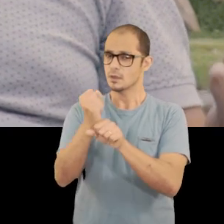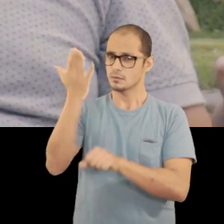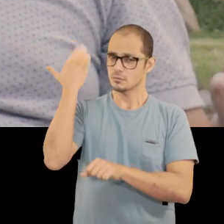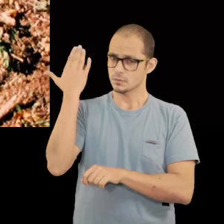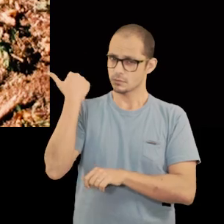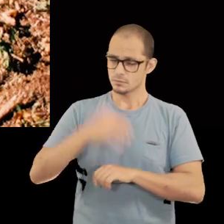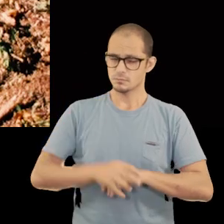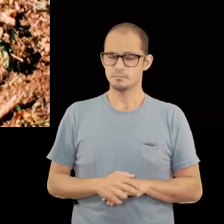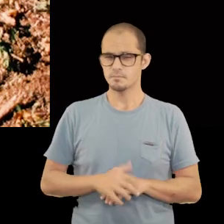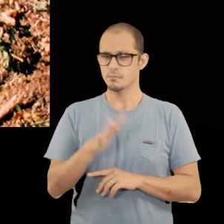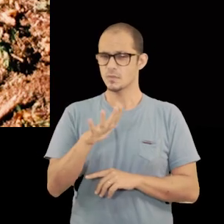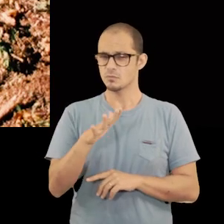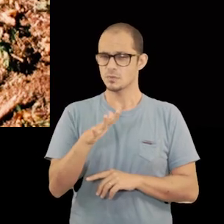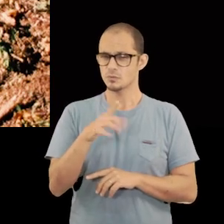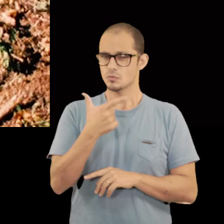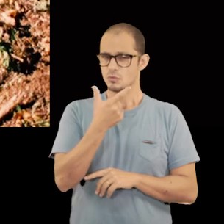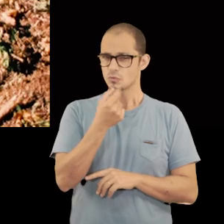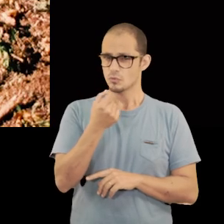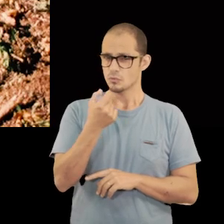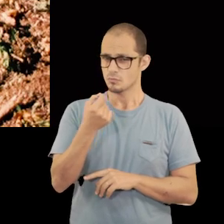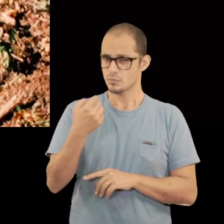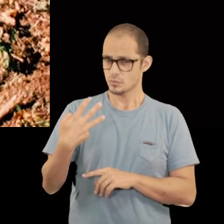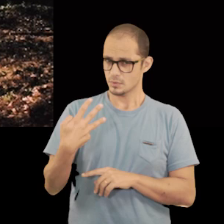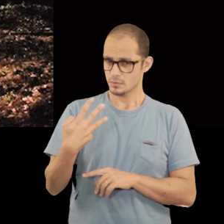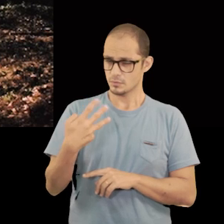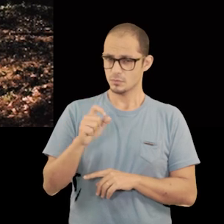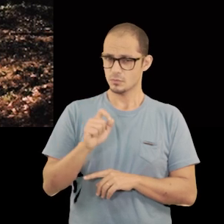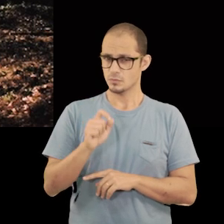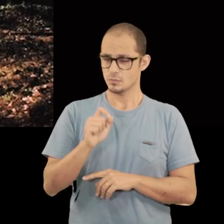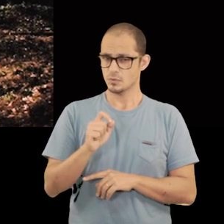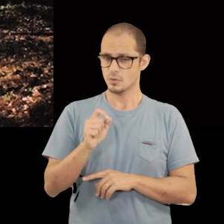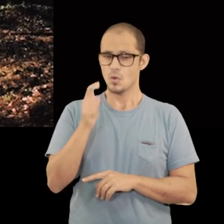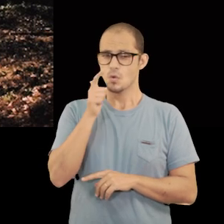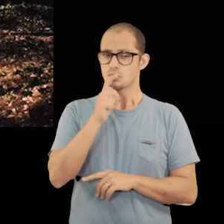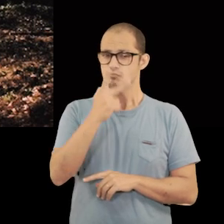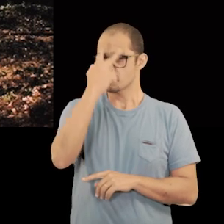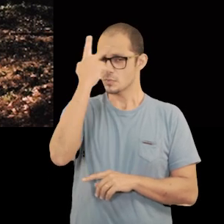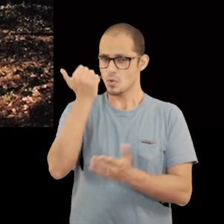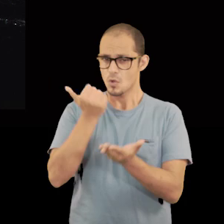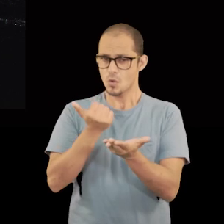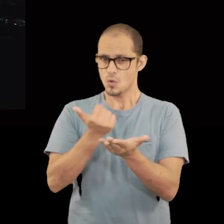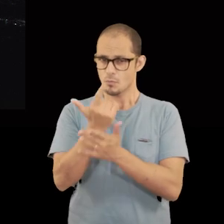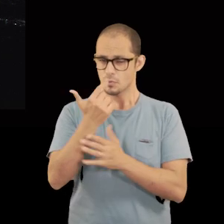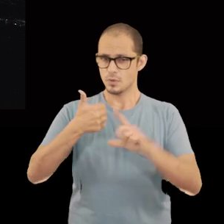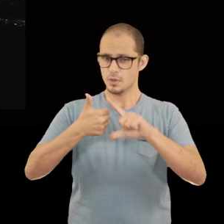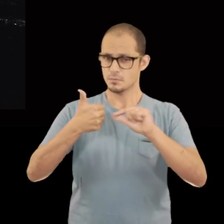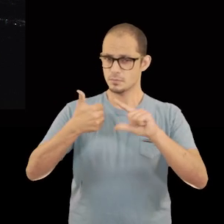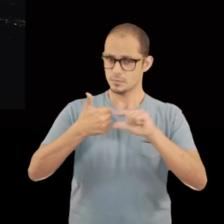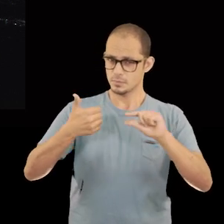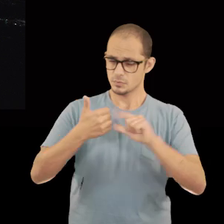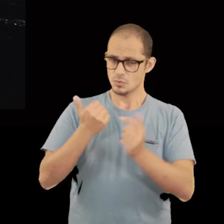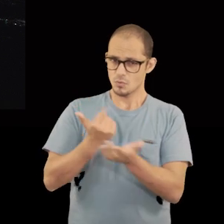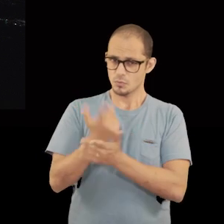atrás, aproximadamente. Por volta de 2003, essa área foi conseguir um comprador. Um grupo